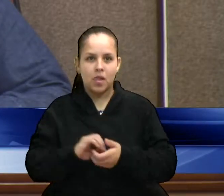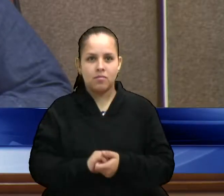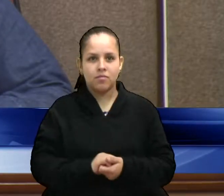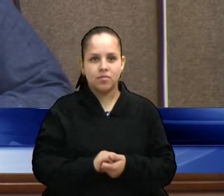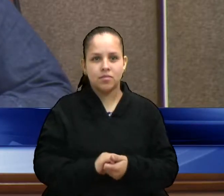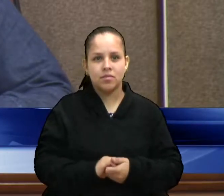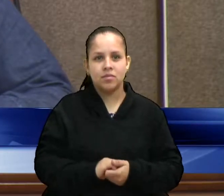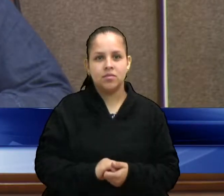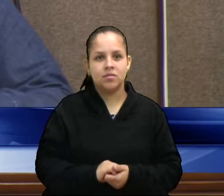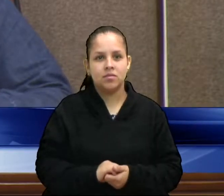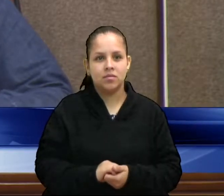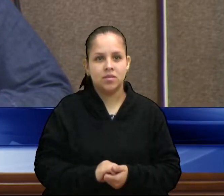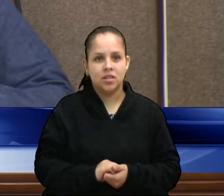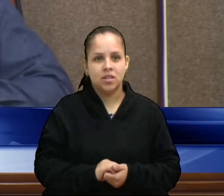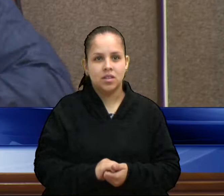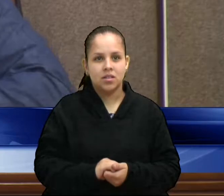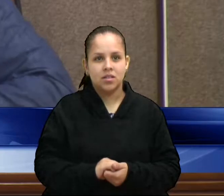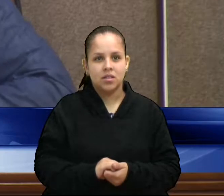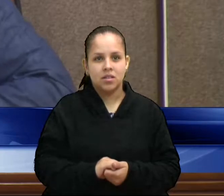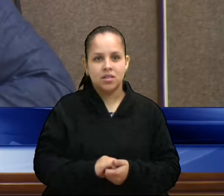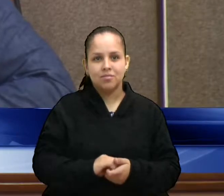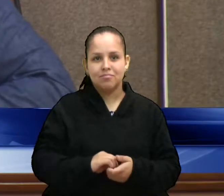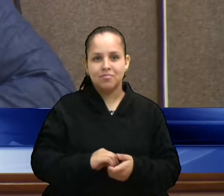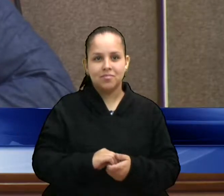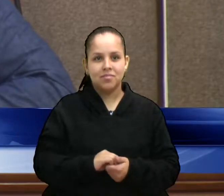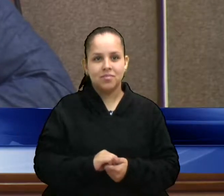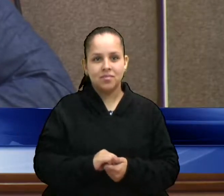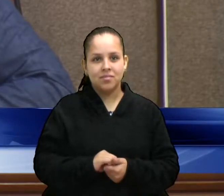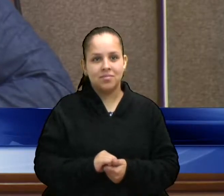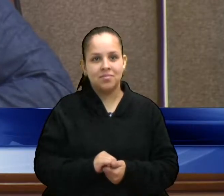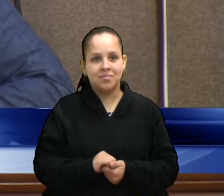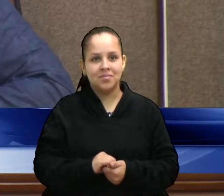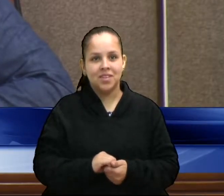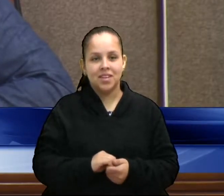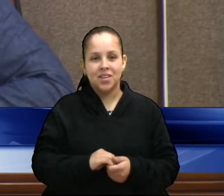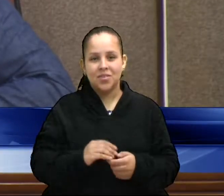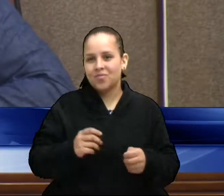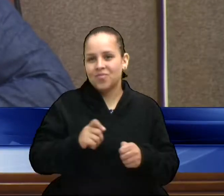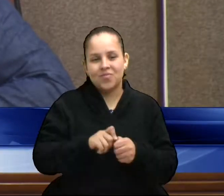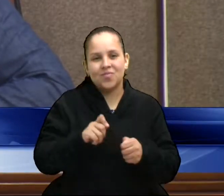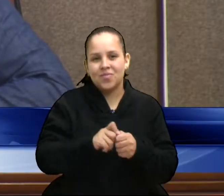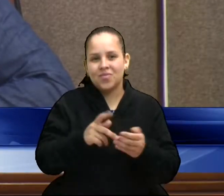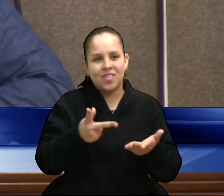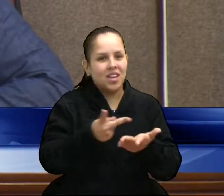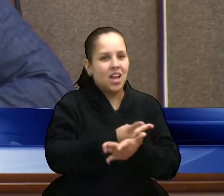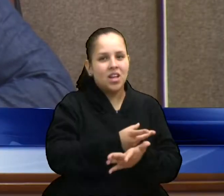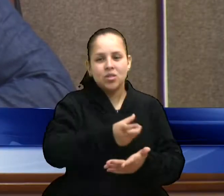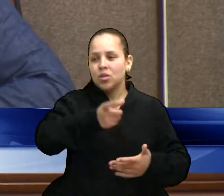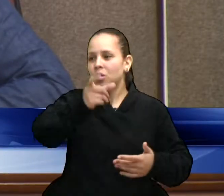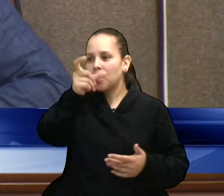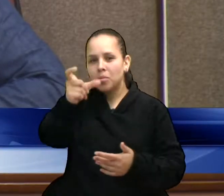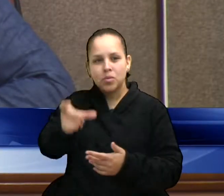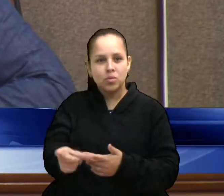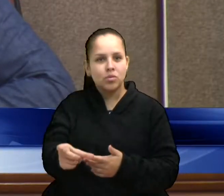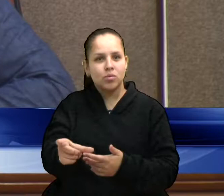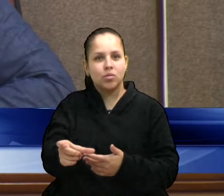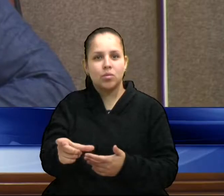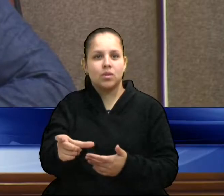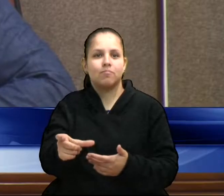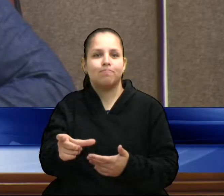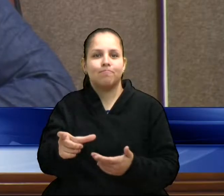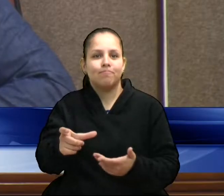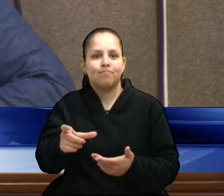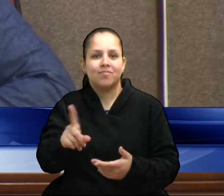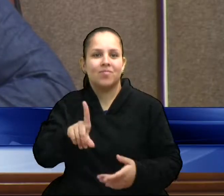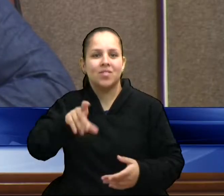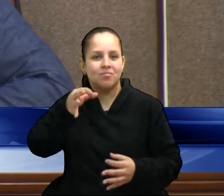desarrazoada, ferindo os princípios da isonomia e da impessoalidade, especialmente considerando